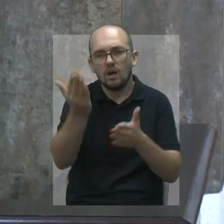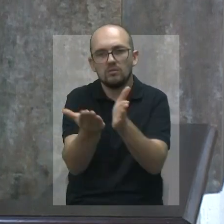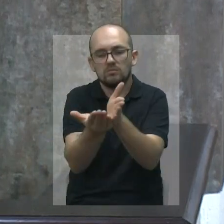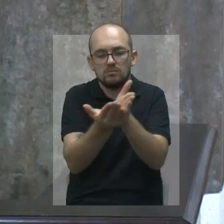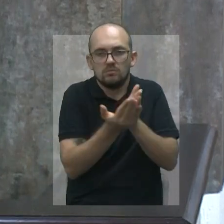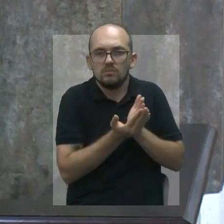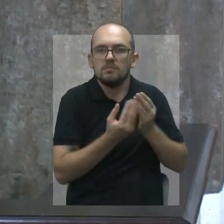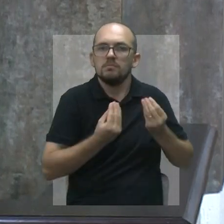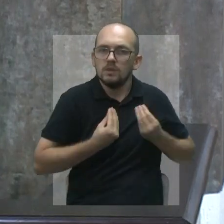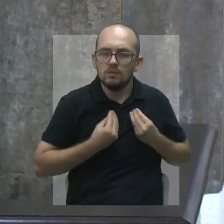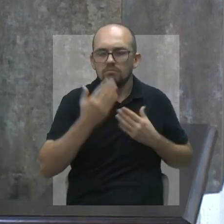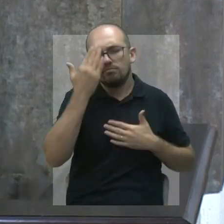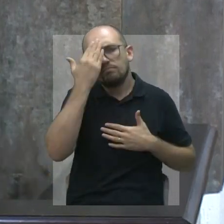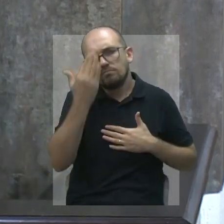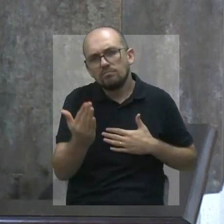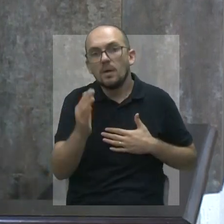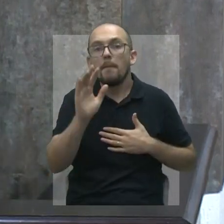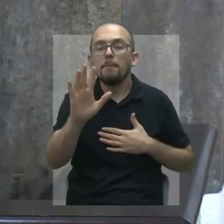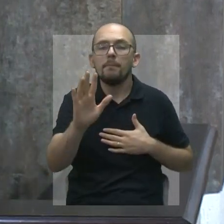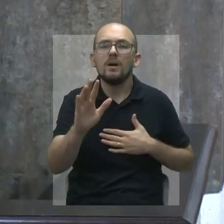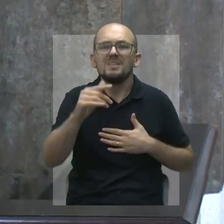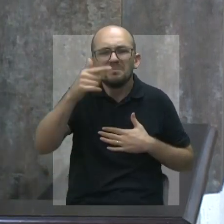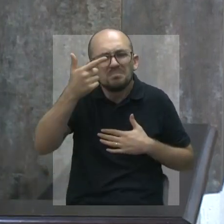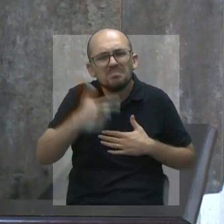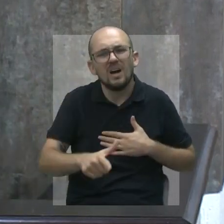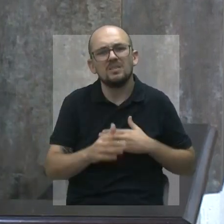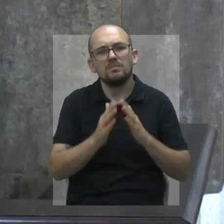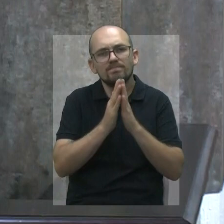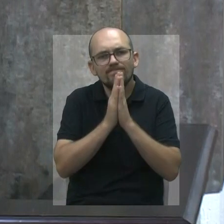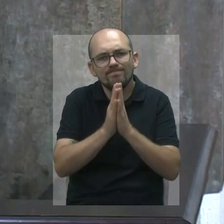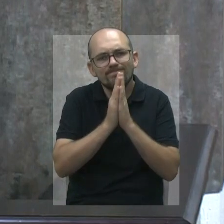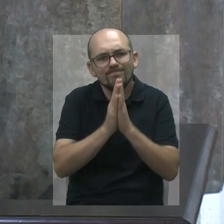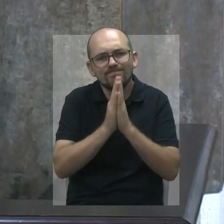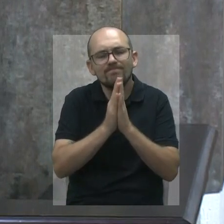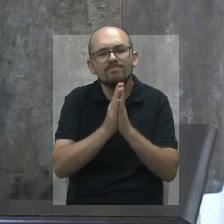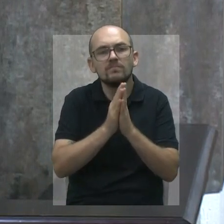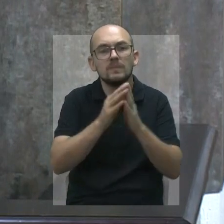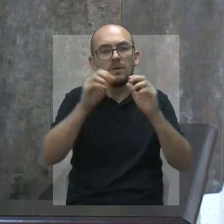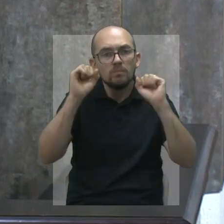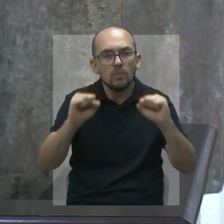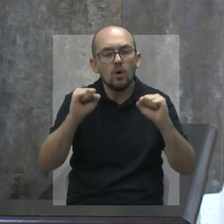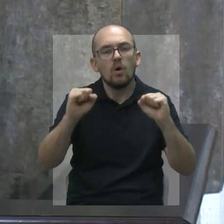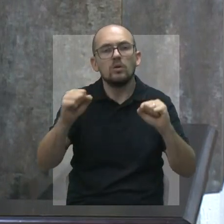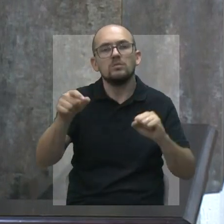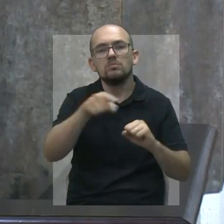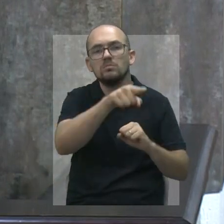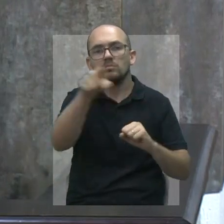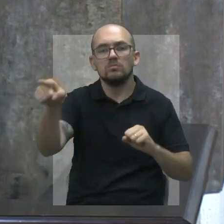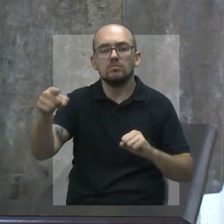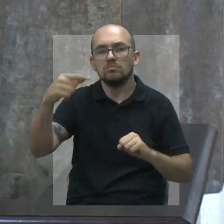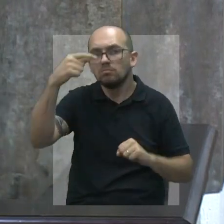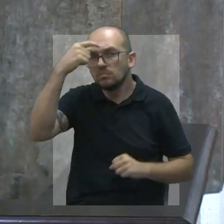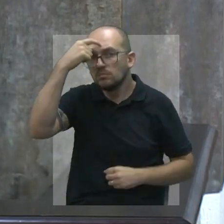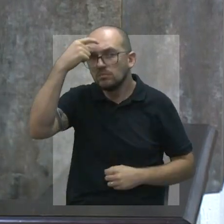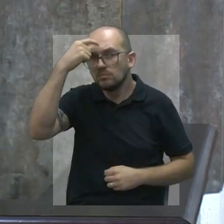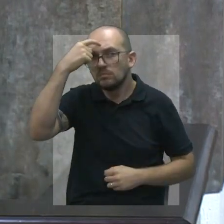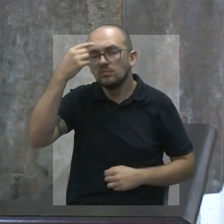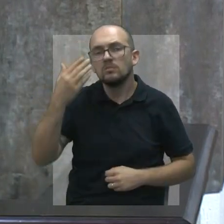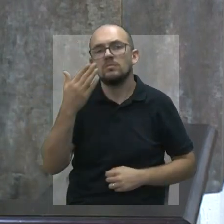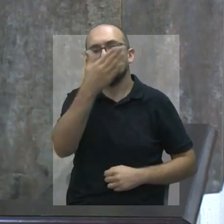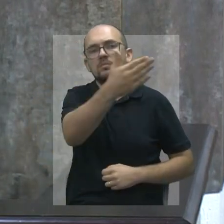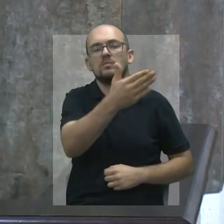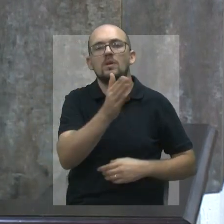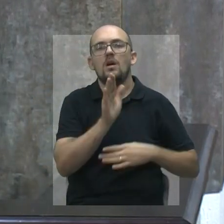mas agradeço se nós pudermos fazer alguma coisa para que as outras